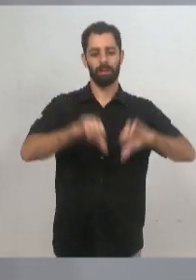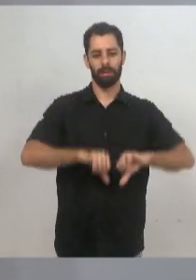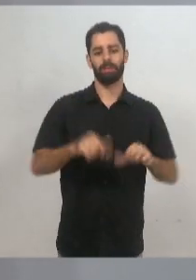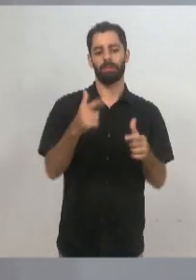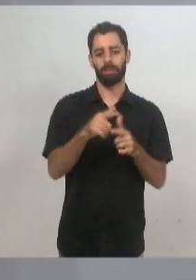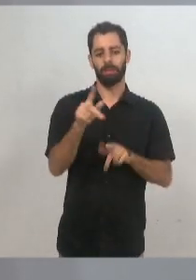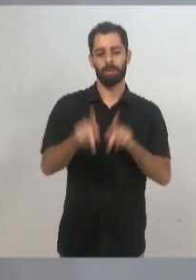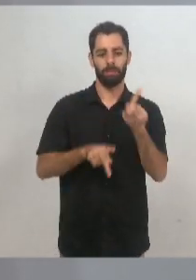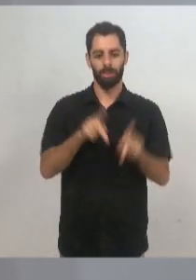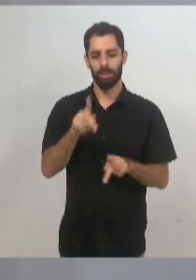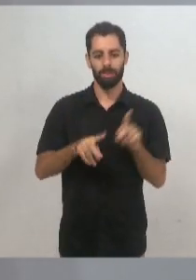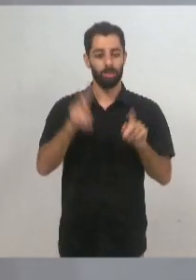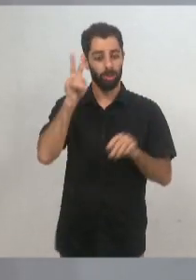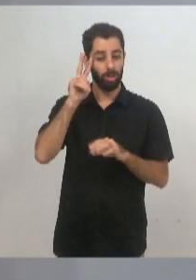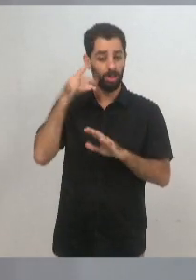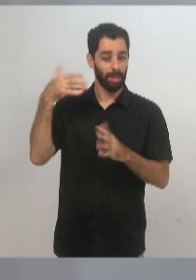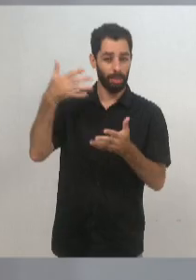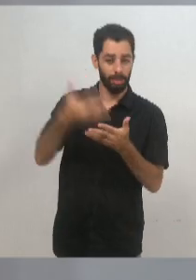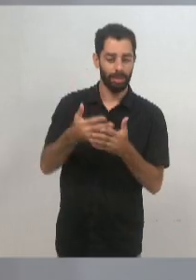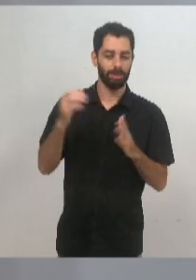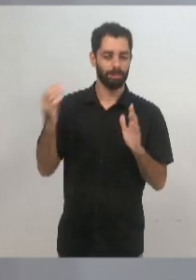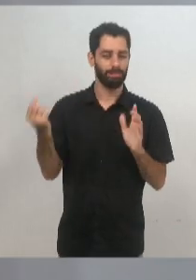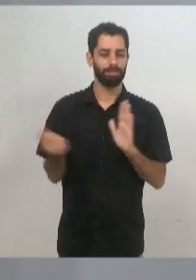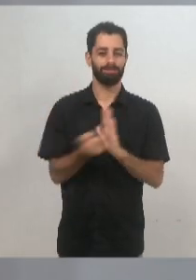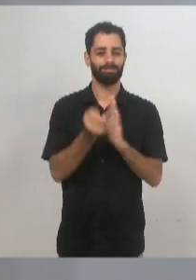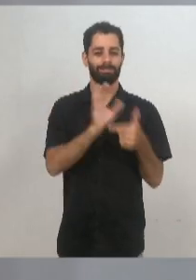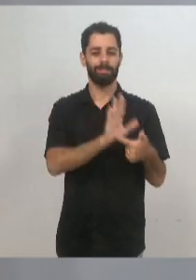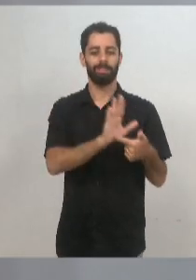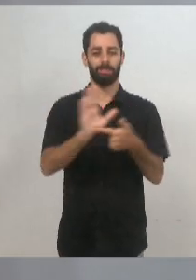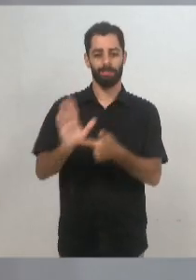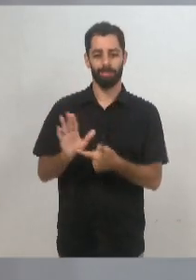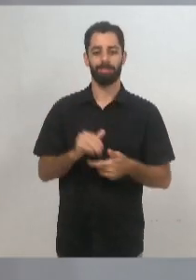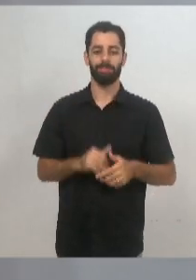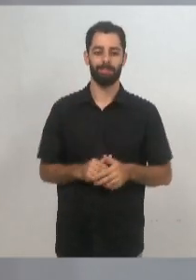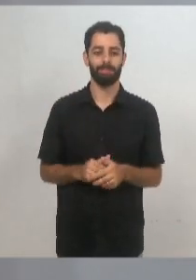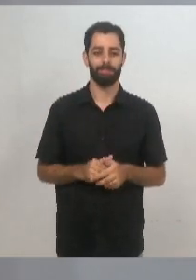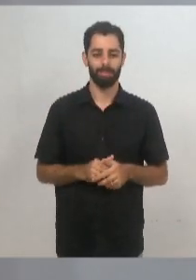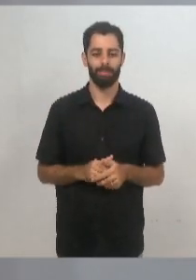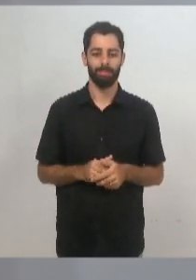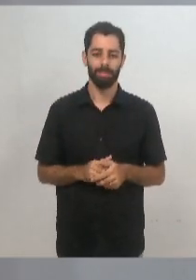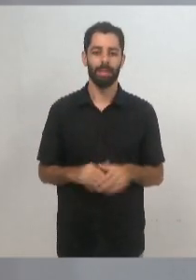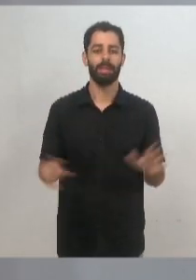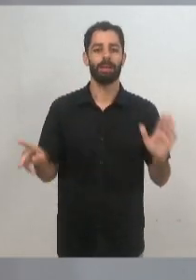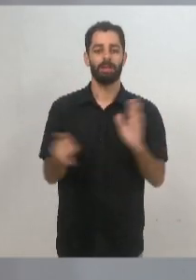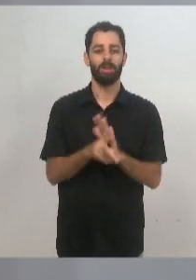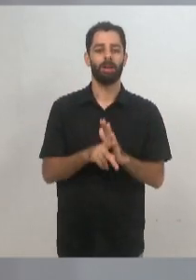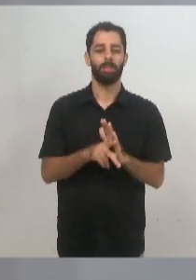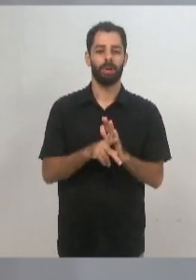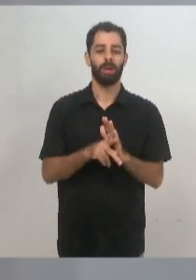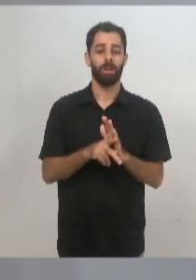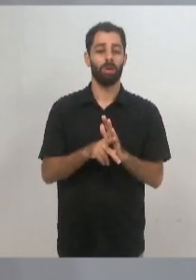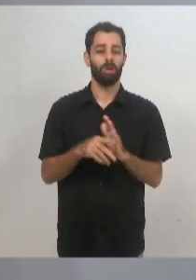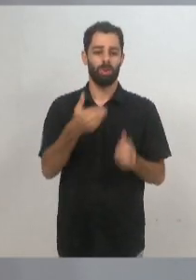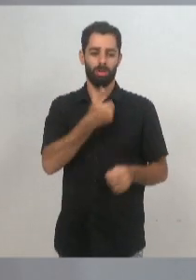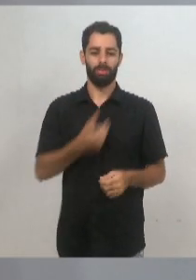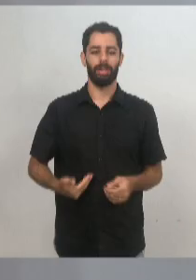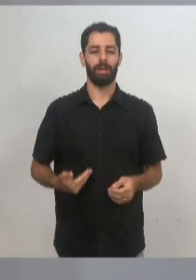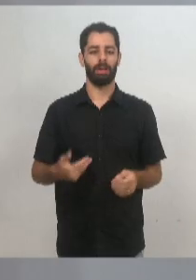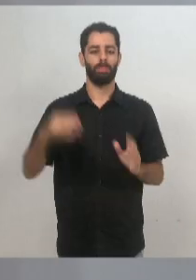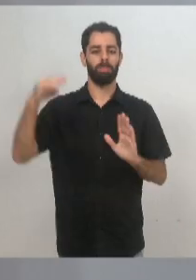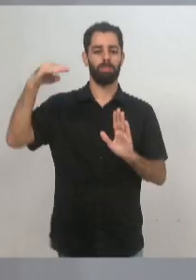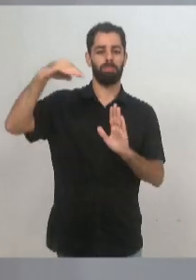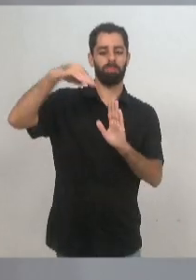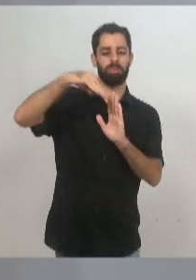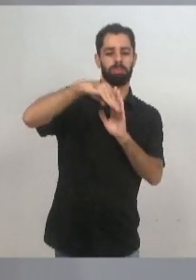nossa população, historicamente afunda mais a nossa população. A desaprovação desse desgoverno